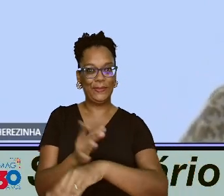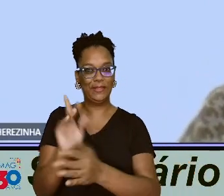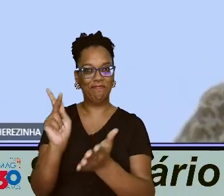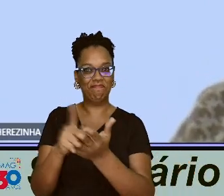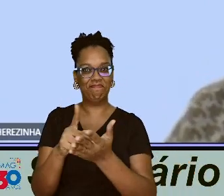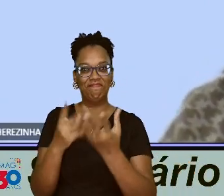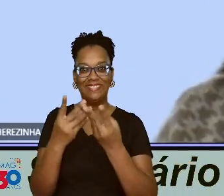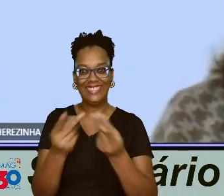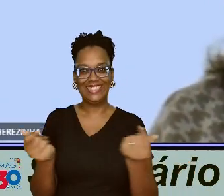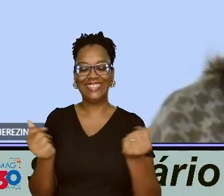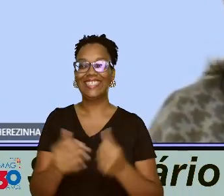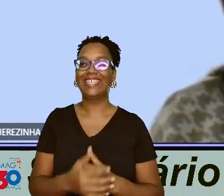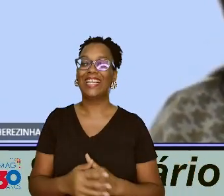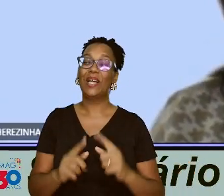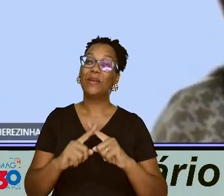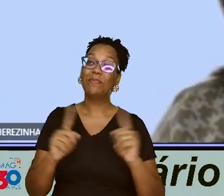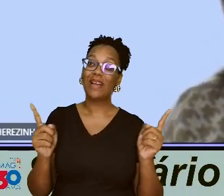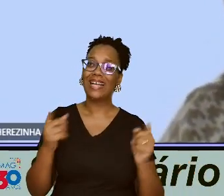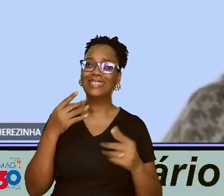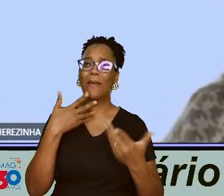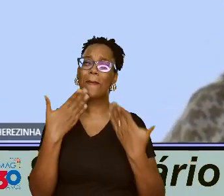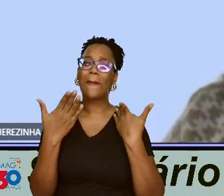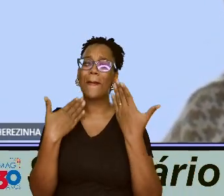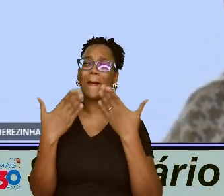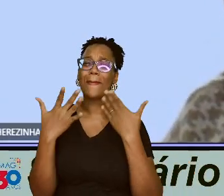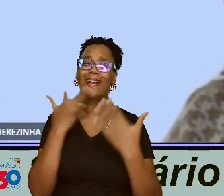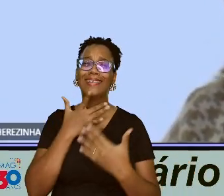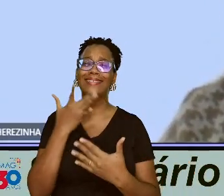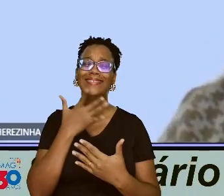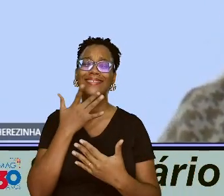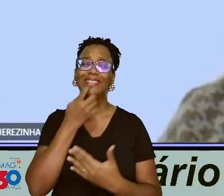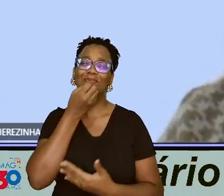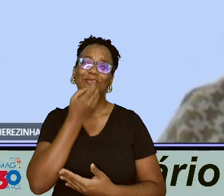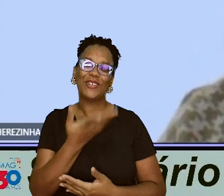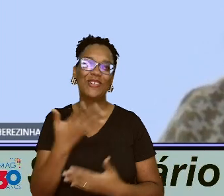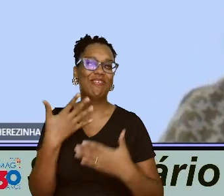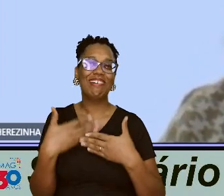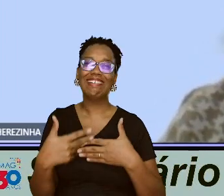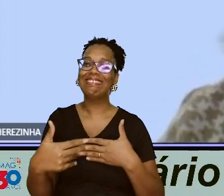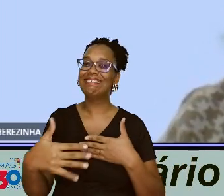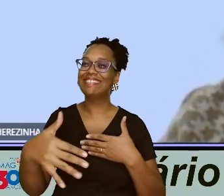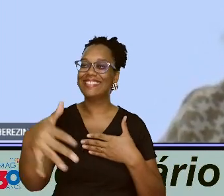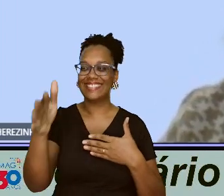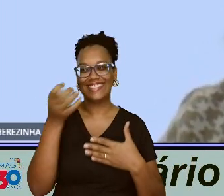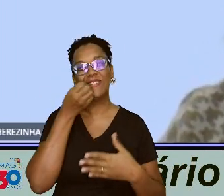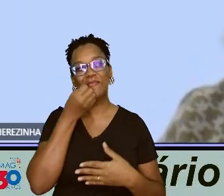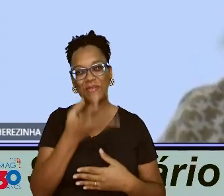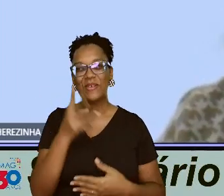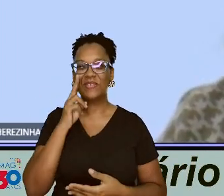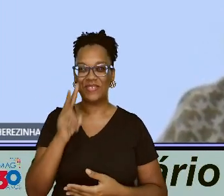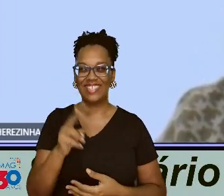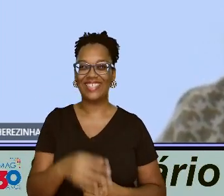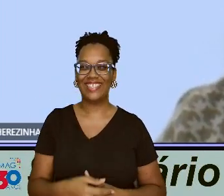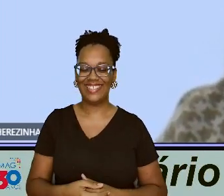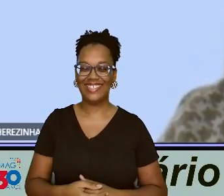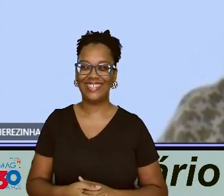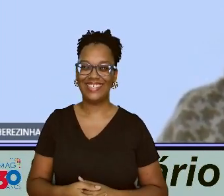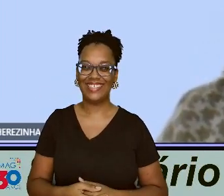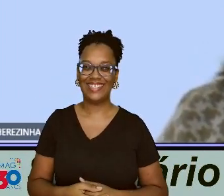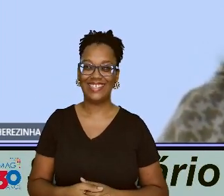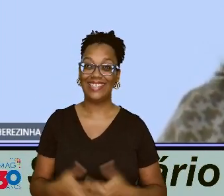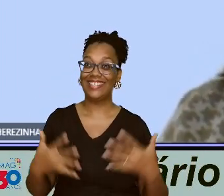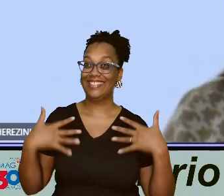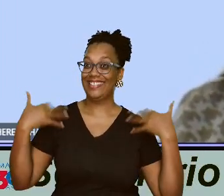estendeu, mas a prosa estava boa, né? E aí vai indo. E é muito bom ver isso, né? Como foi empolgante